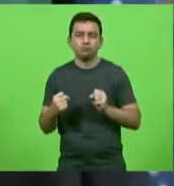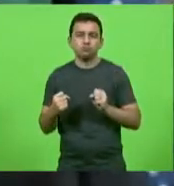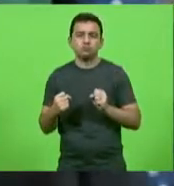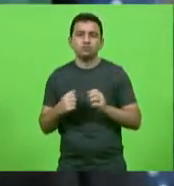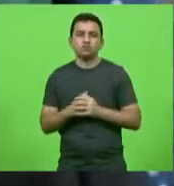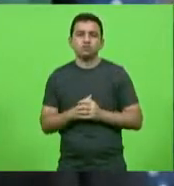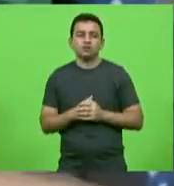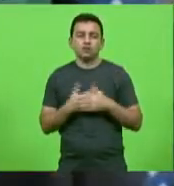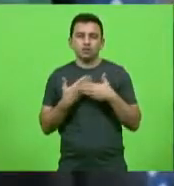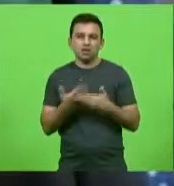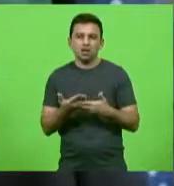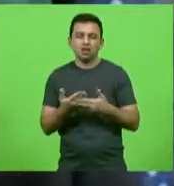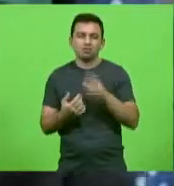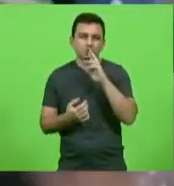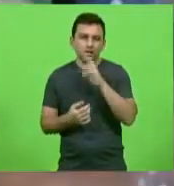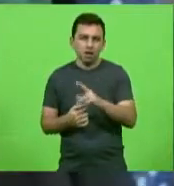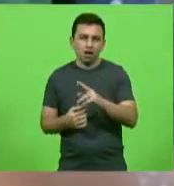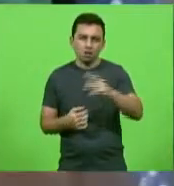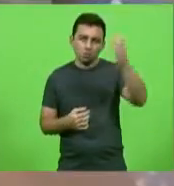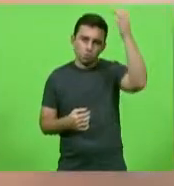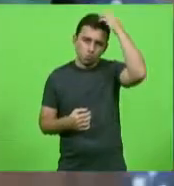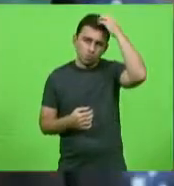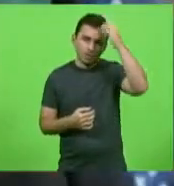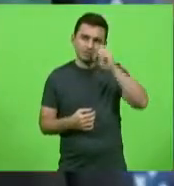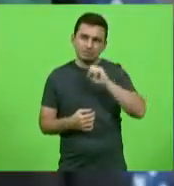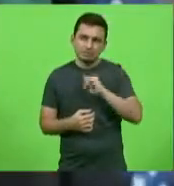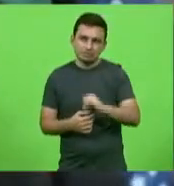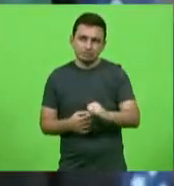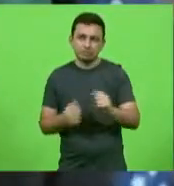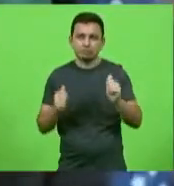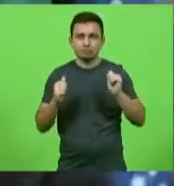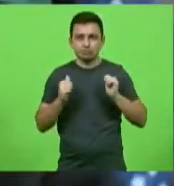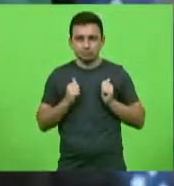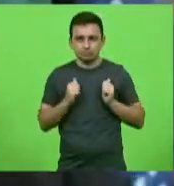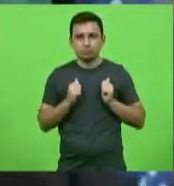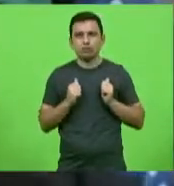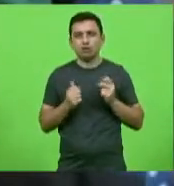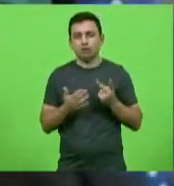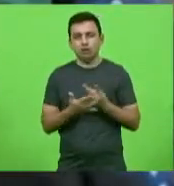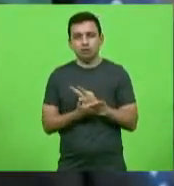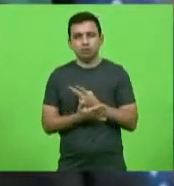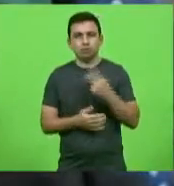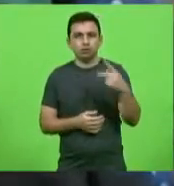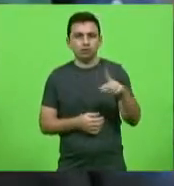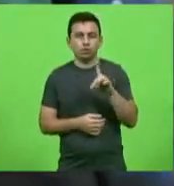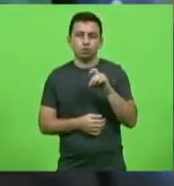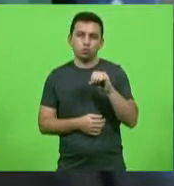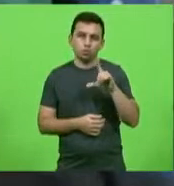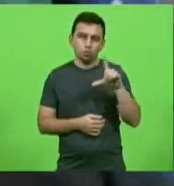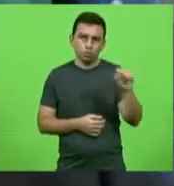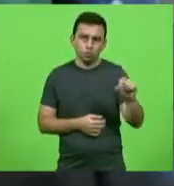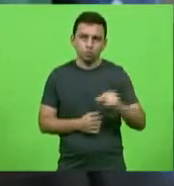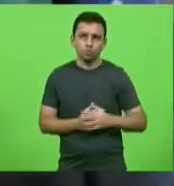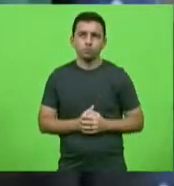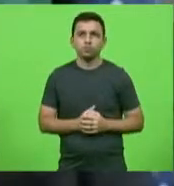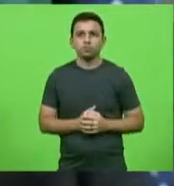por culpa, invigilando, aquele cuja omissão caracterizar erro grosseiro ou dolo. Fecho